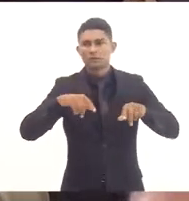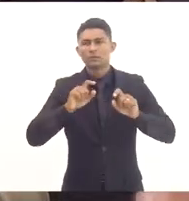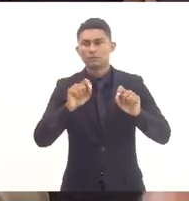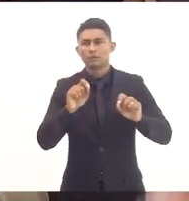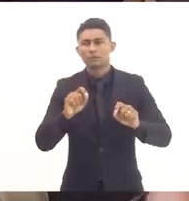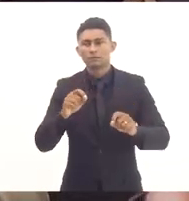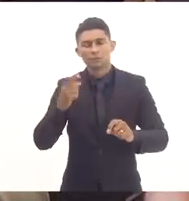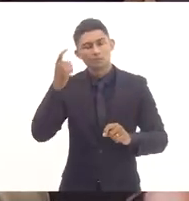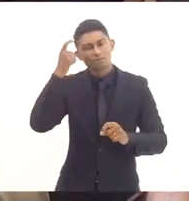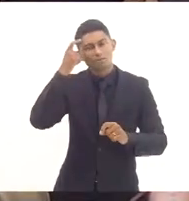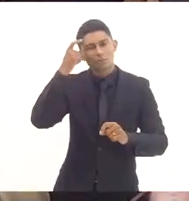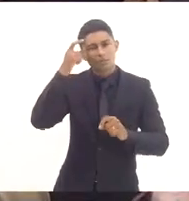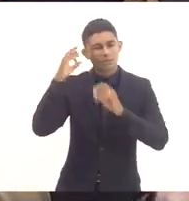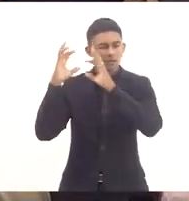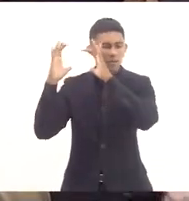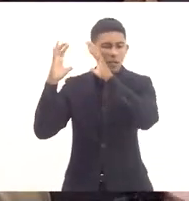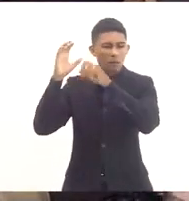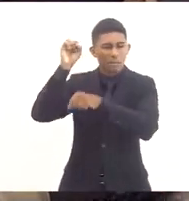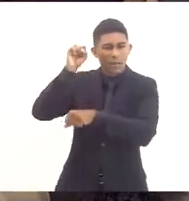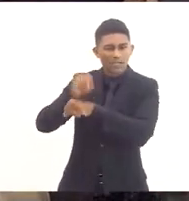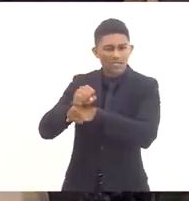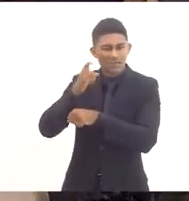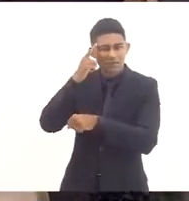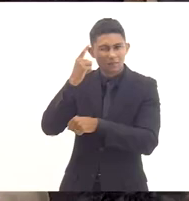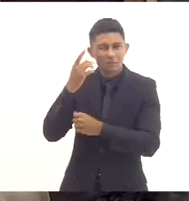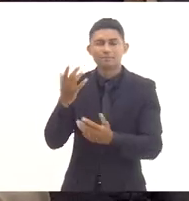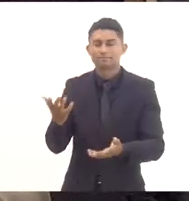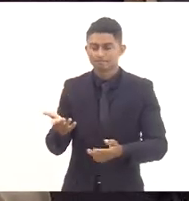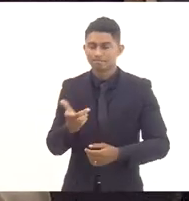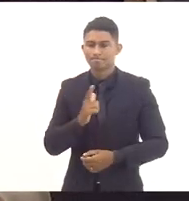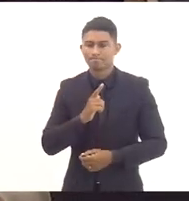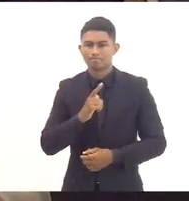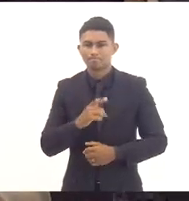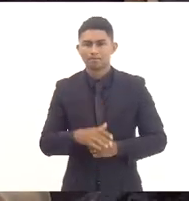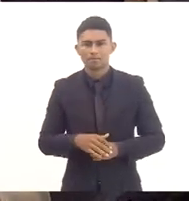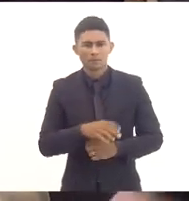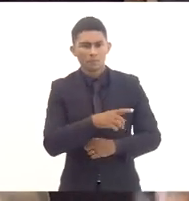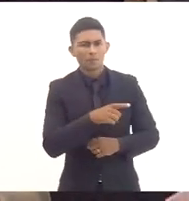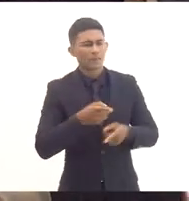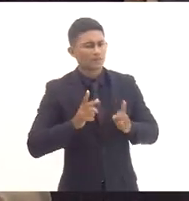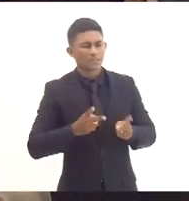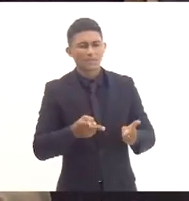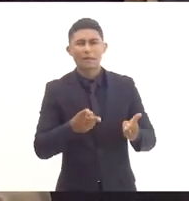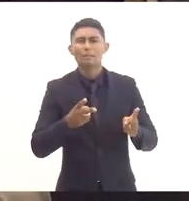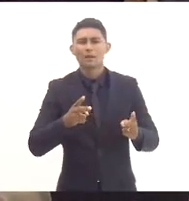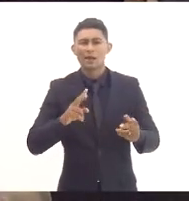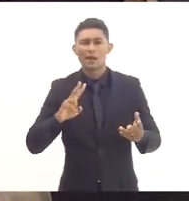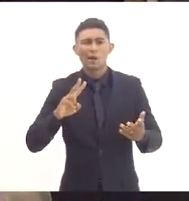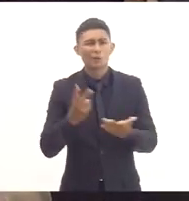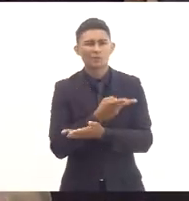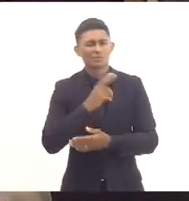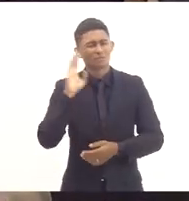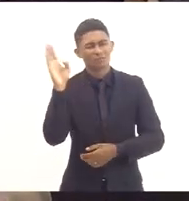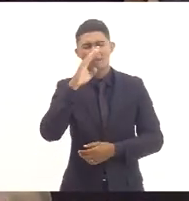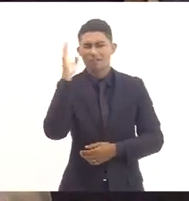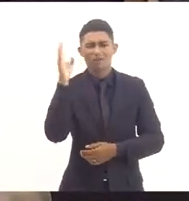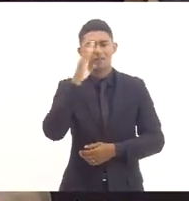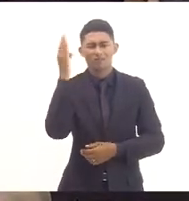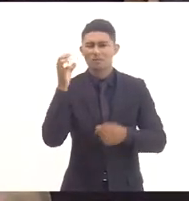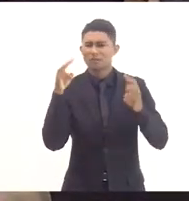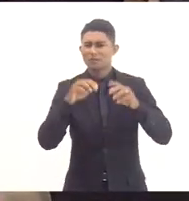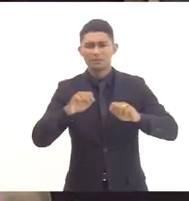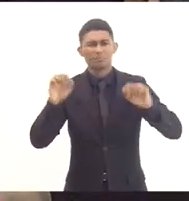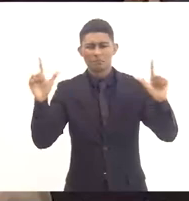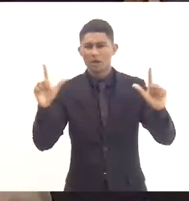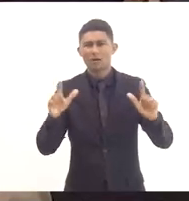e paralisia cerebral apresenta bom ela sofre de crises convulsivas eu não vou entrar no mérito do que a